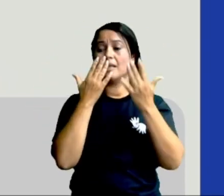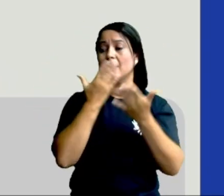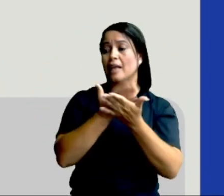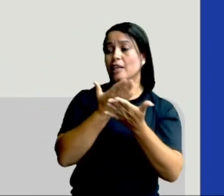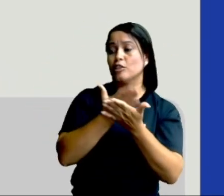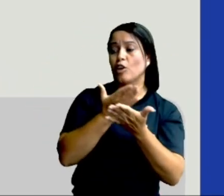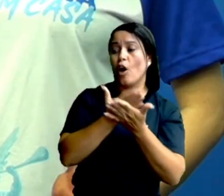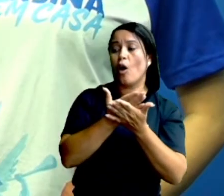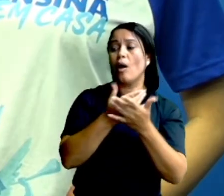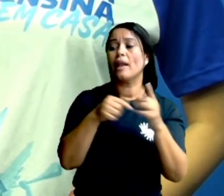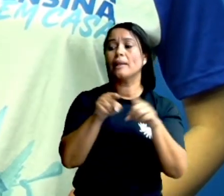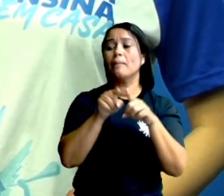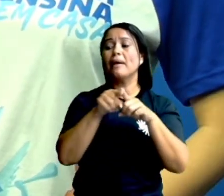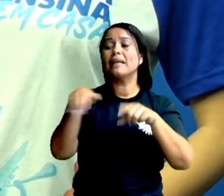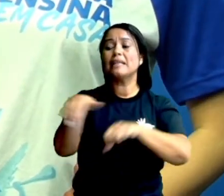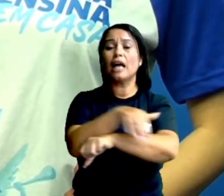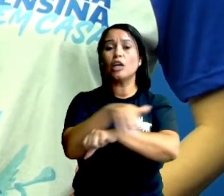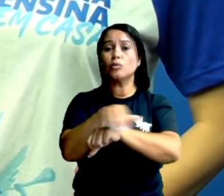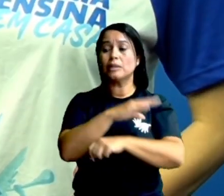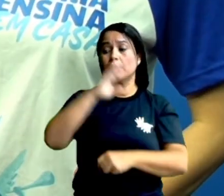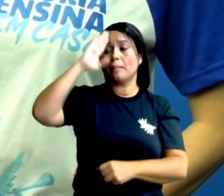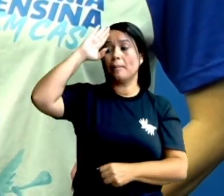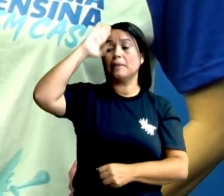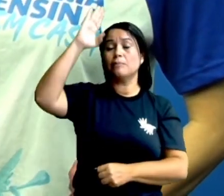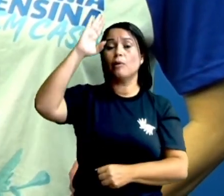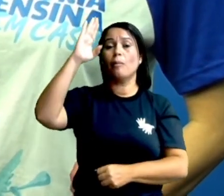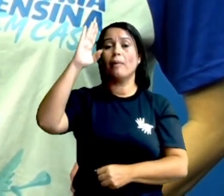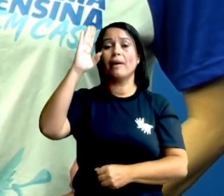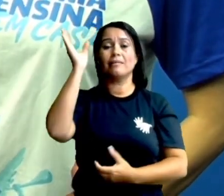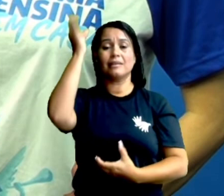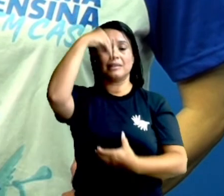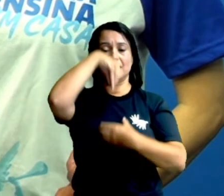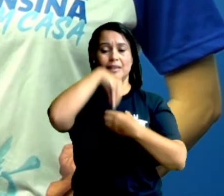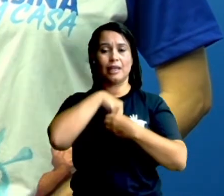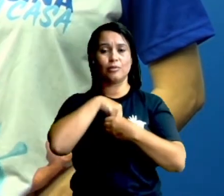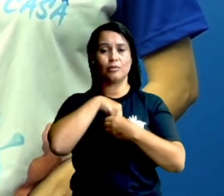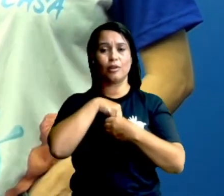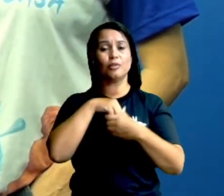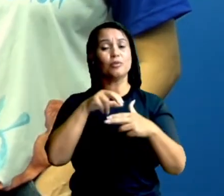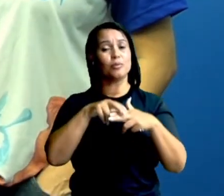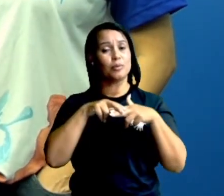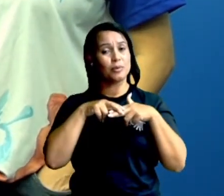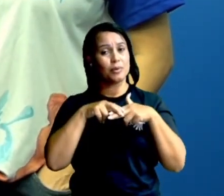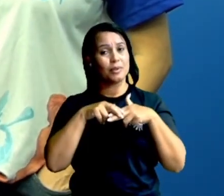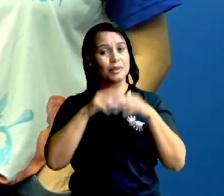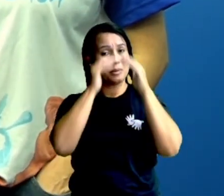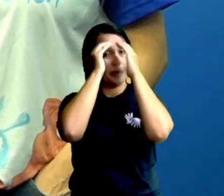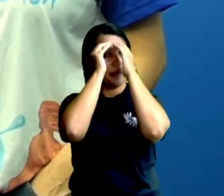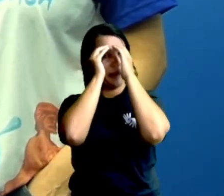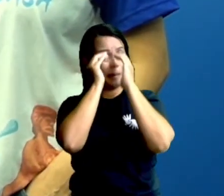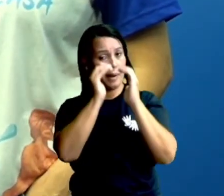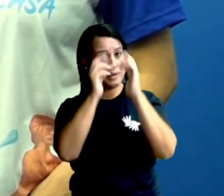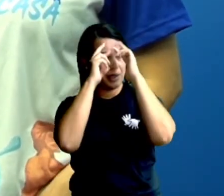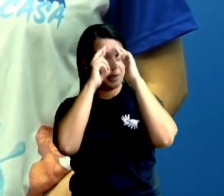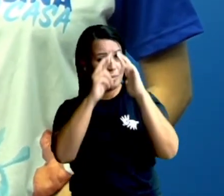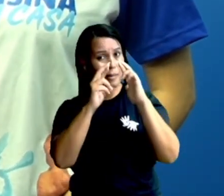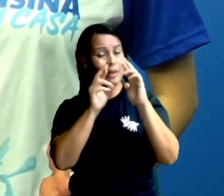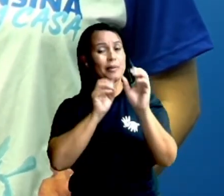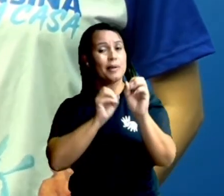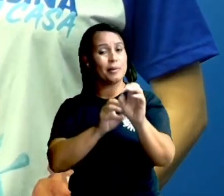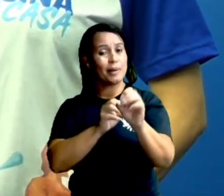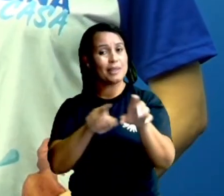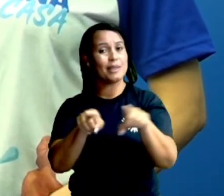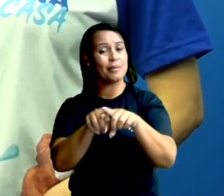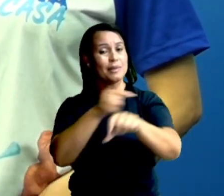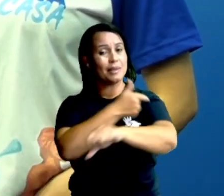escola e nas ruas, e principalmente dentro de nós. Por isso, mais respeito e mais educação,